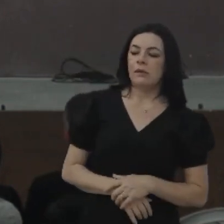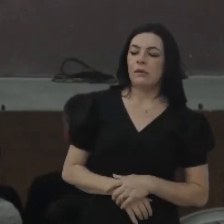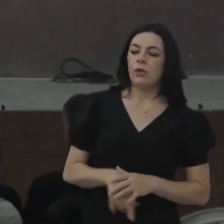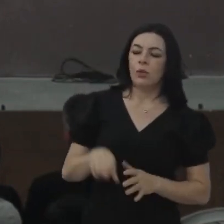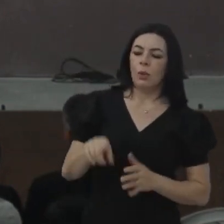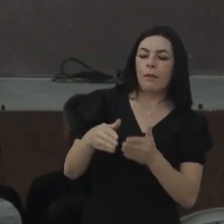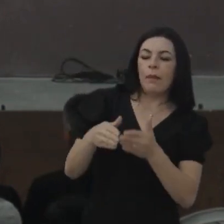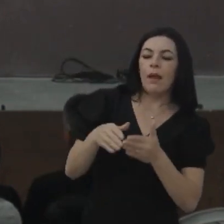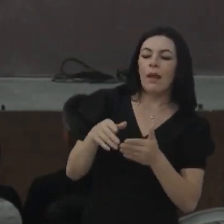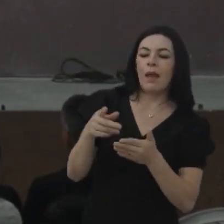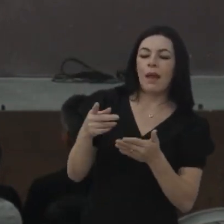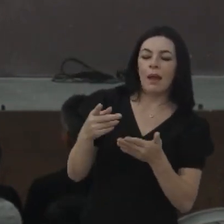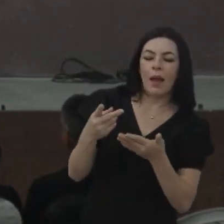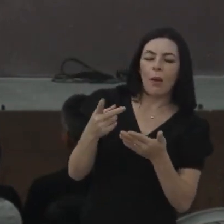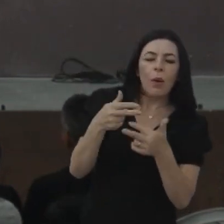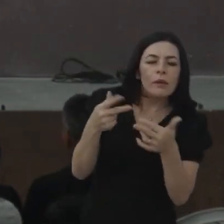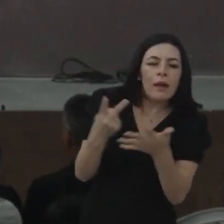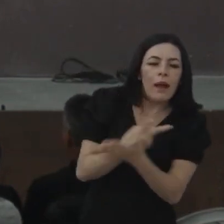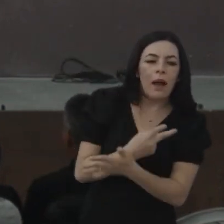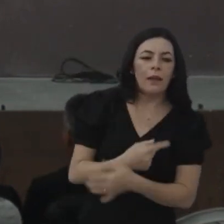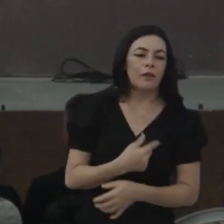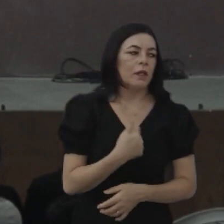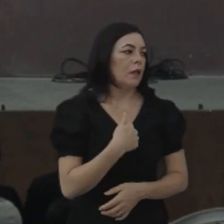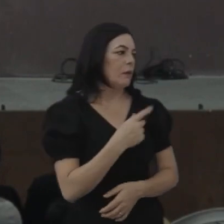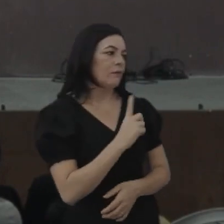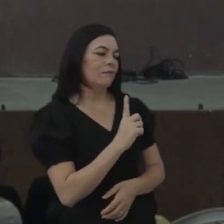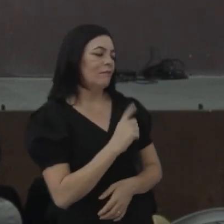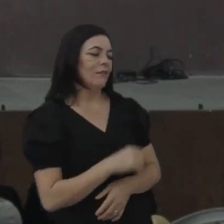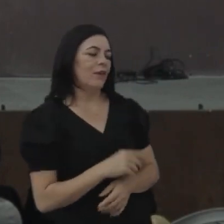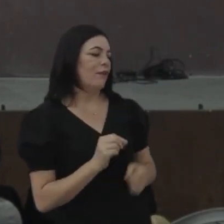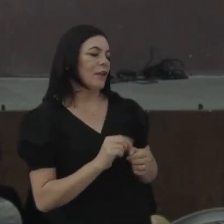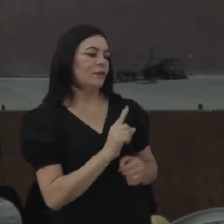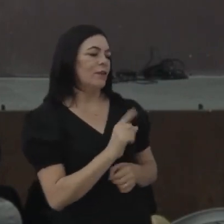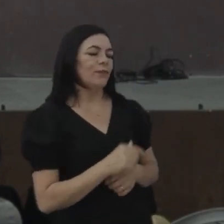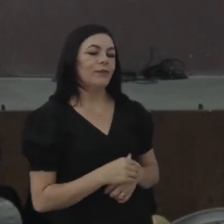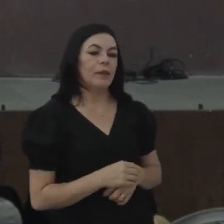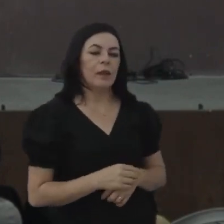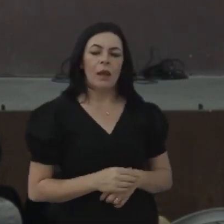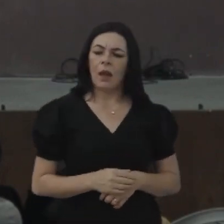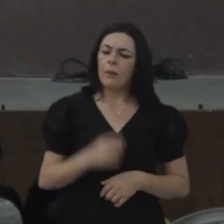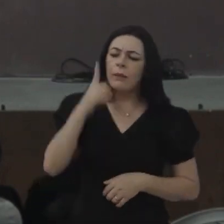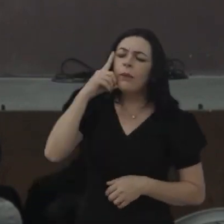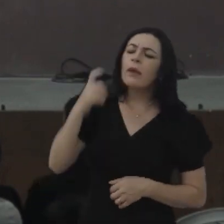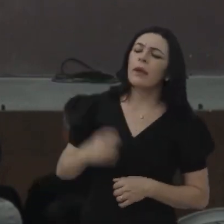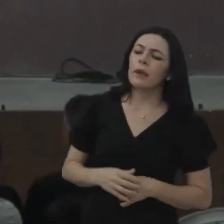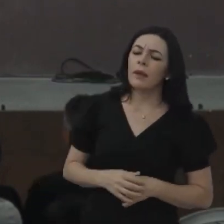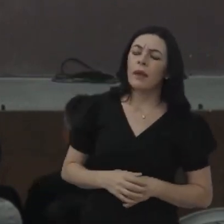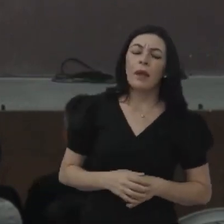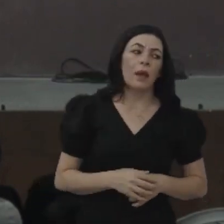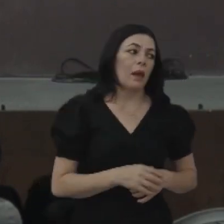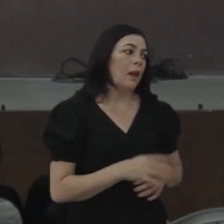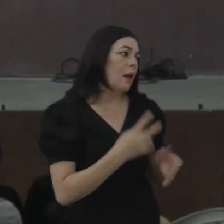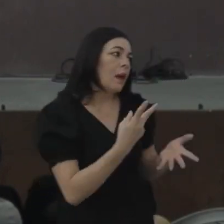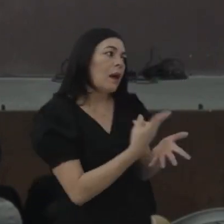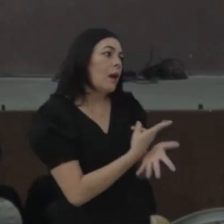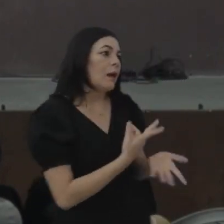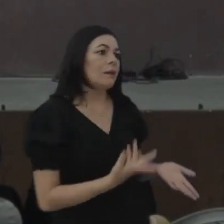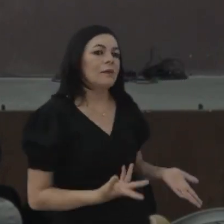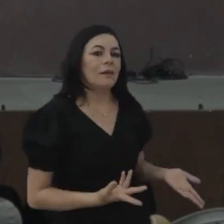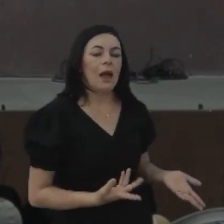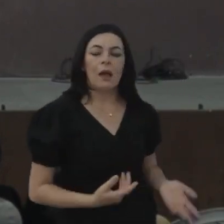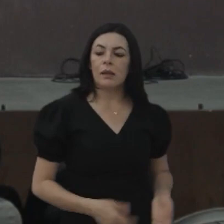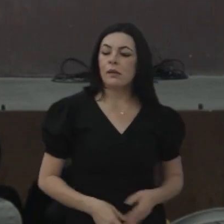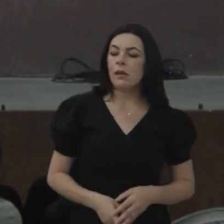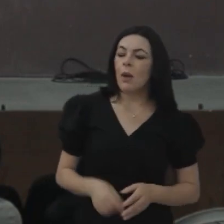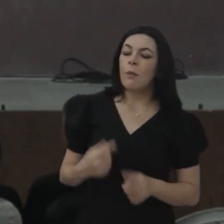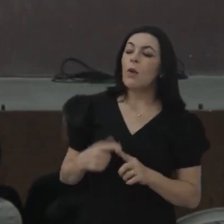fazer uma coisa que não deve fazer, e você diz, isso eu não faço. E ele vai dizer, por quê? Você diz, porque isso está errado. Aí ele vai dizer, por